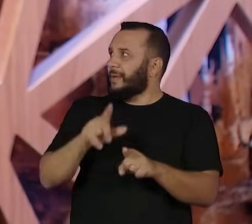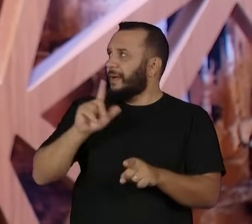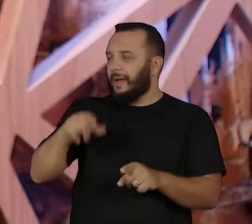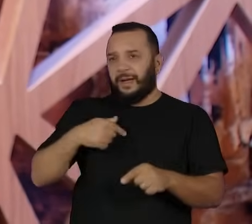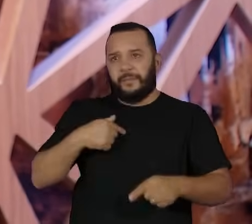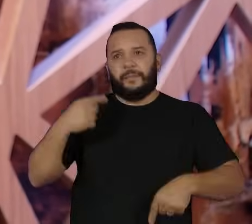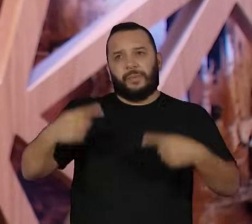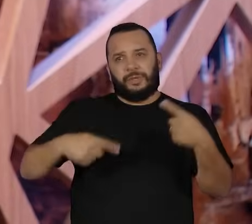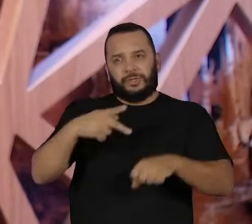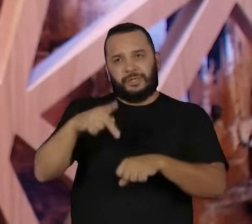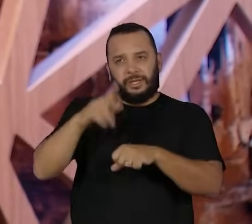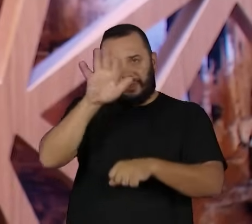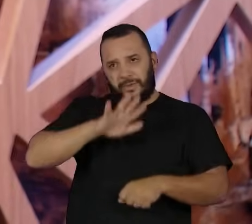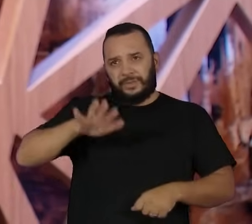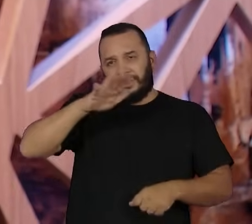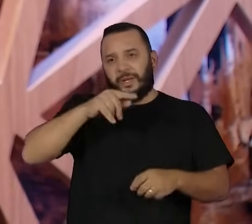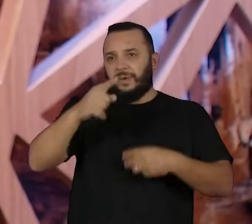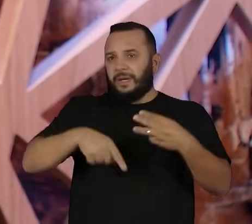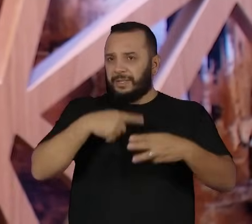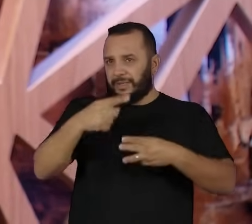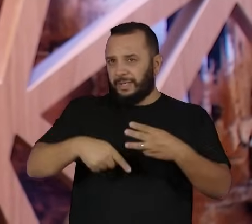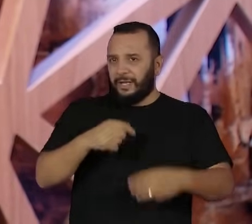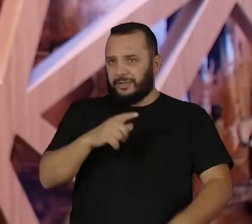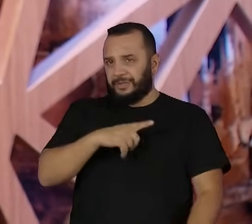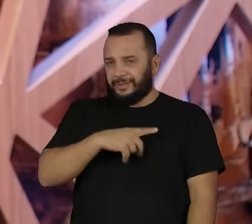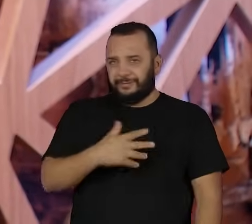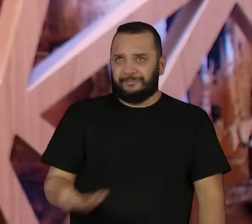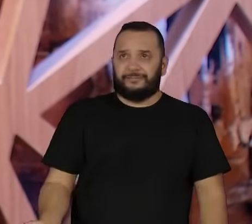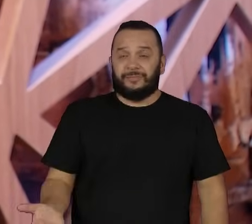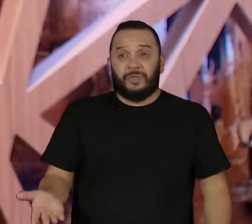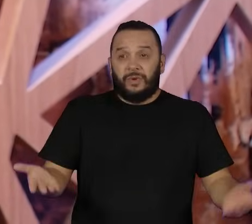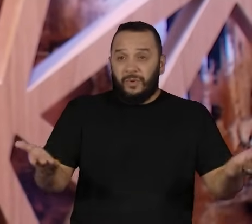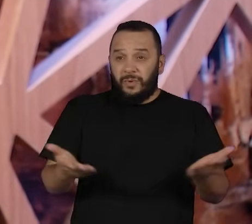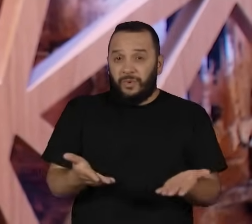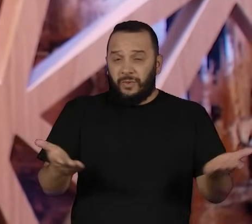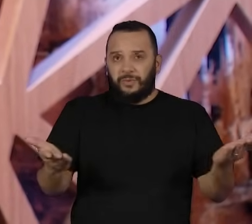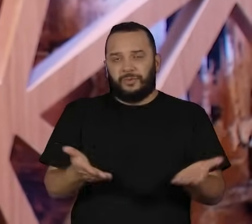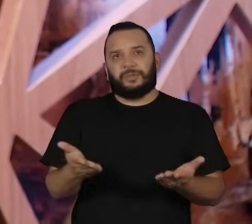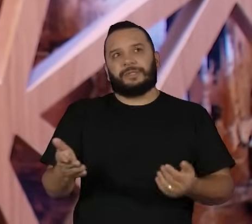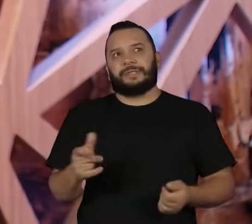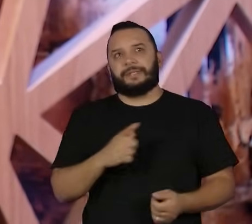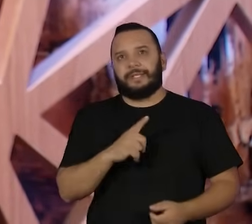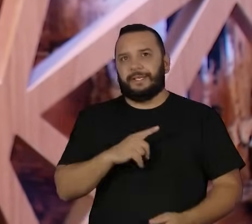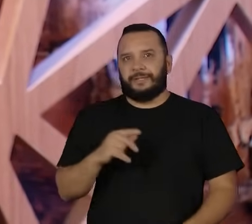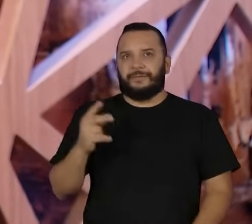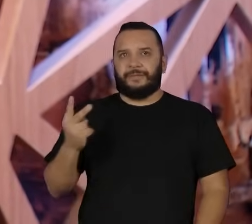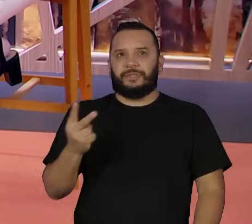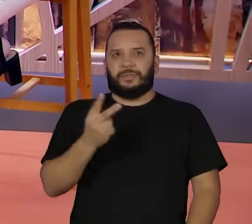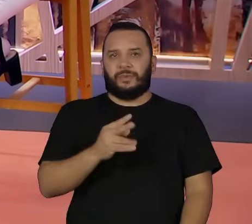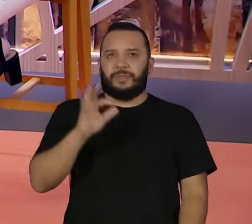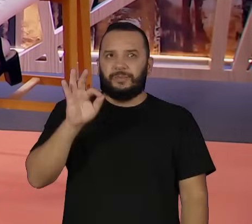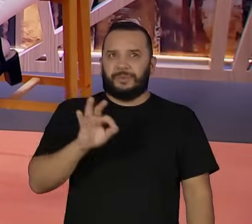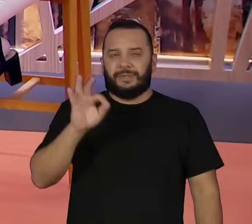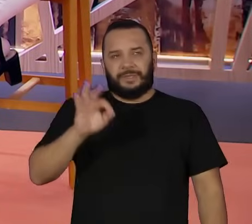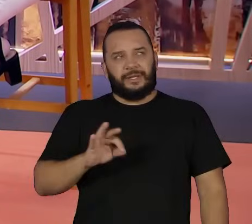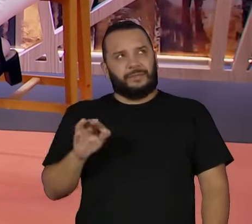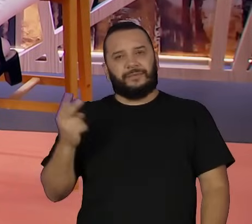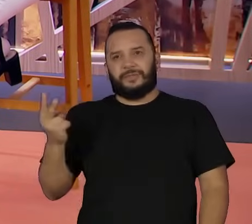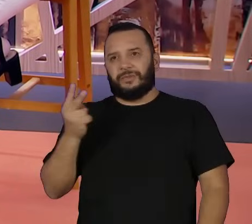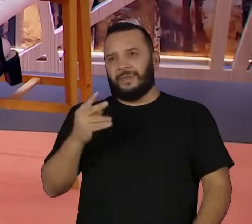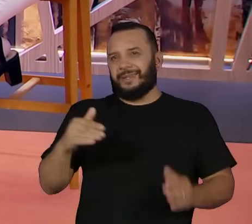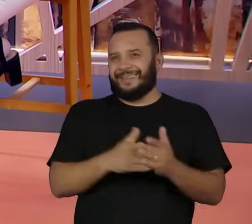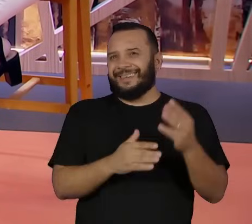de Resíduos Sólidos. O problema também está nisso. Hoje, a gente coloca que cerca de 22%, de 22% a